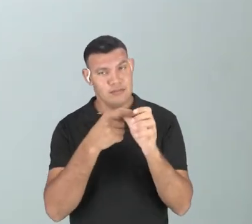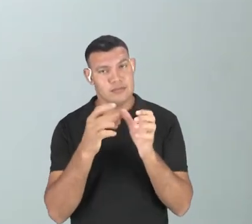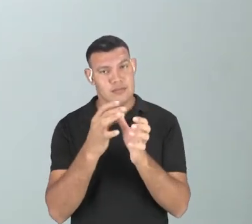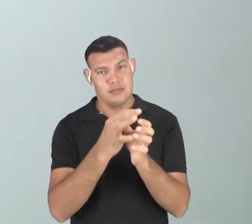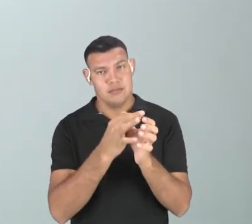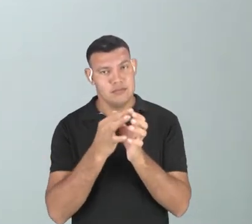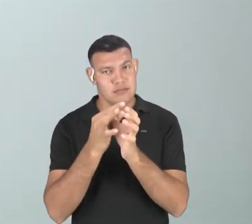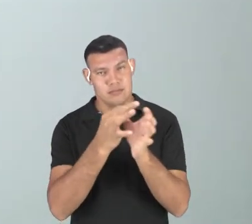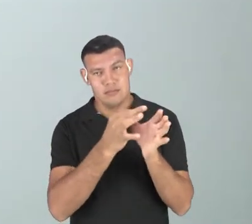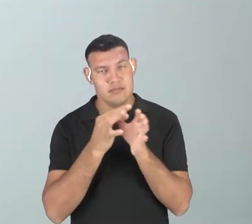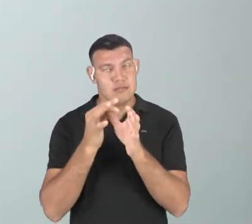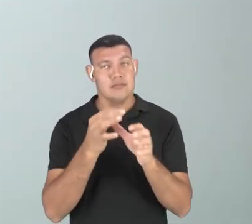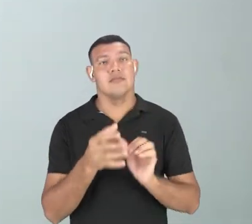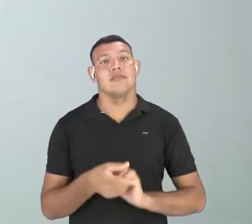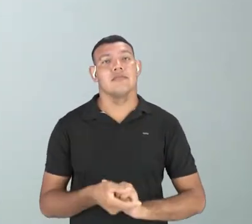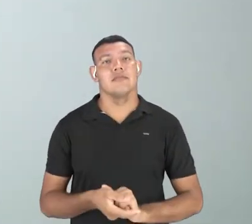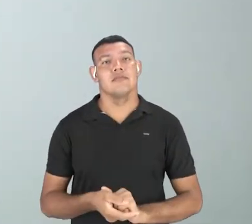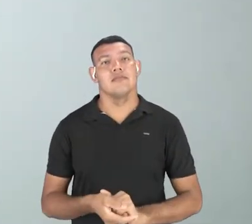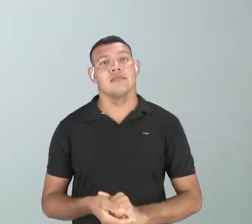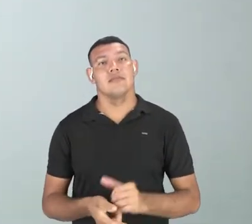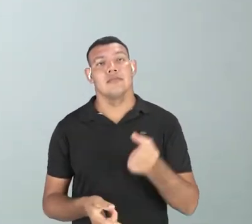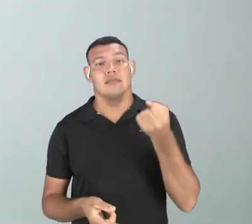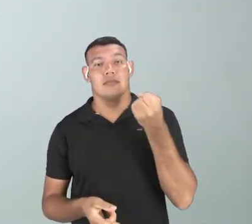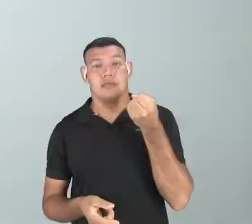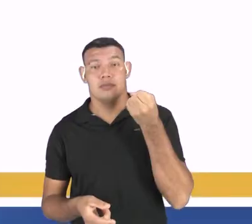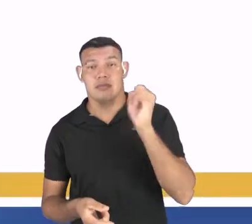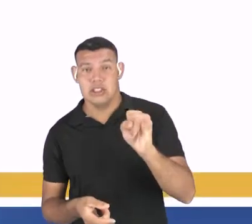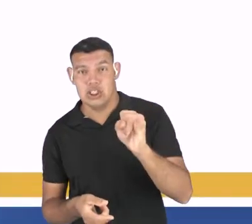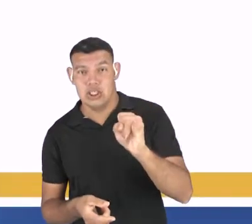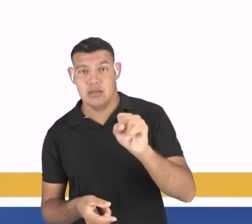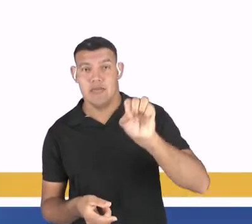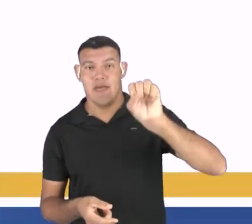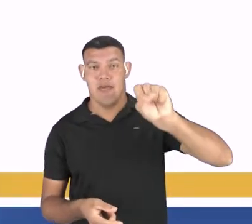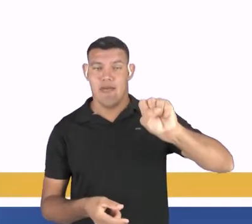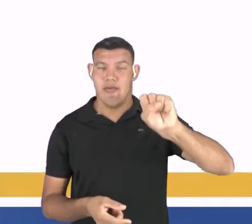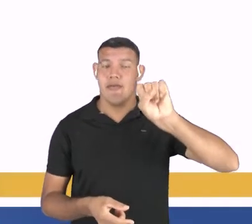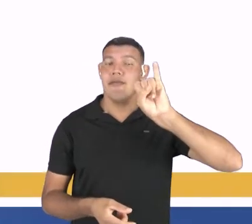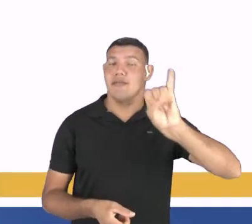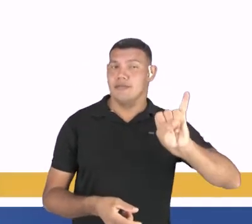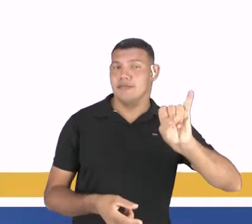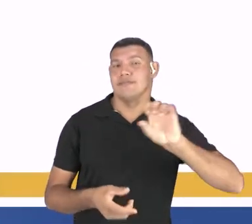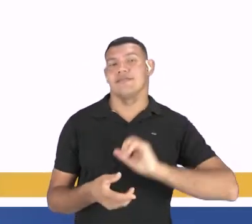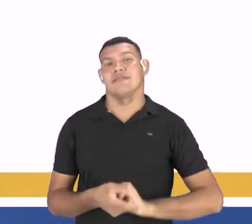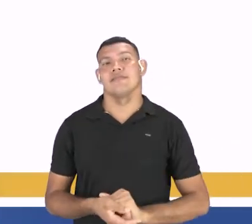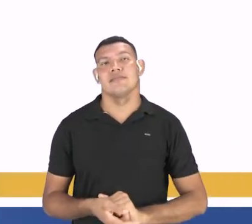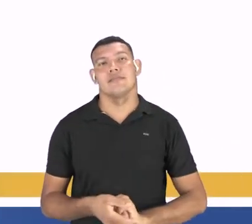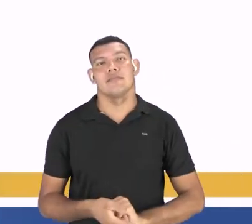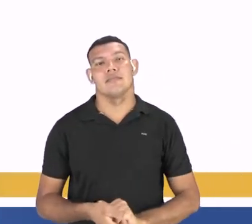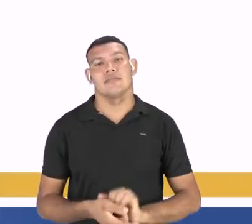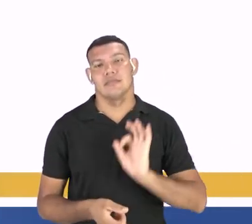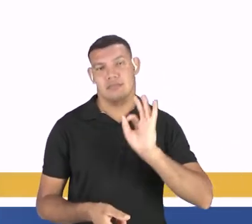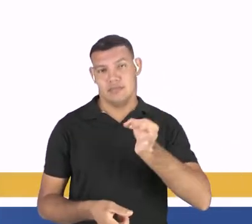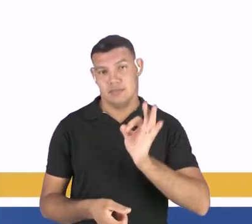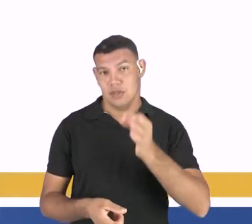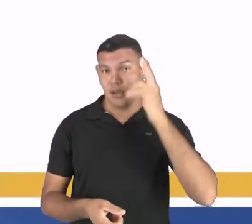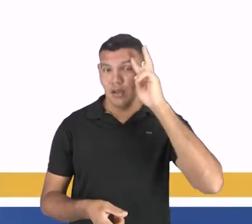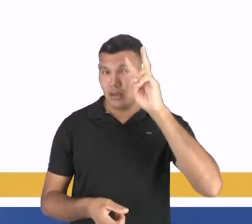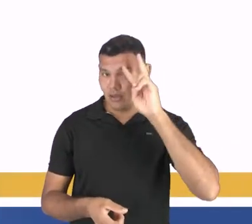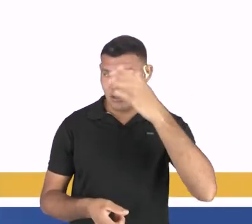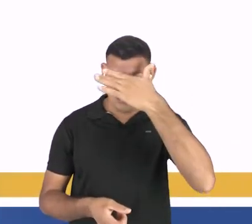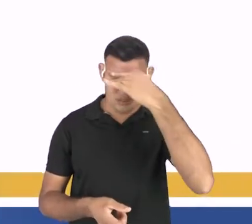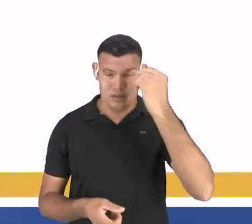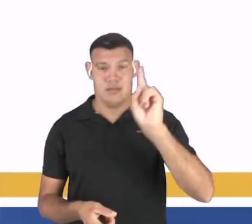espanhol. Nosso condicional em espanhol ele é como, gente? Olha lá na tela, si sem o acento, certo? Lembrem-se